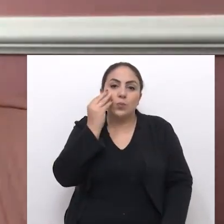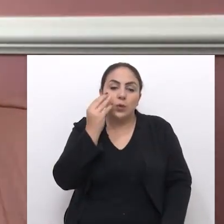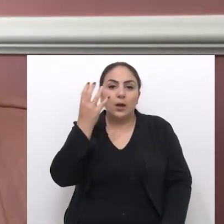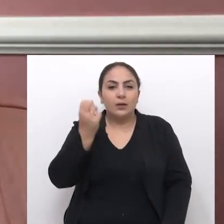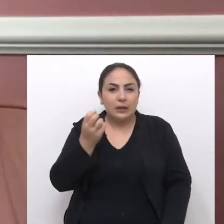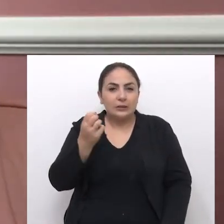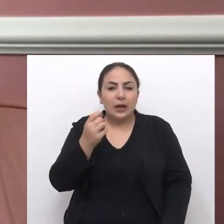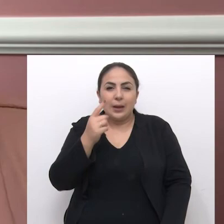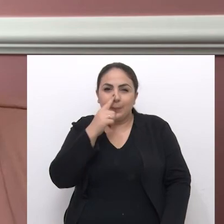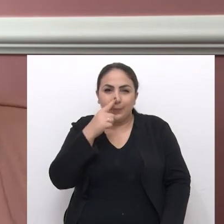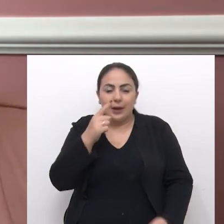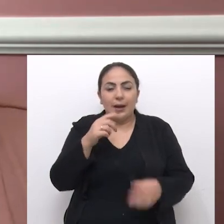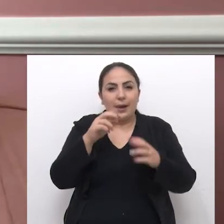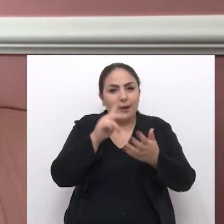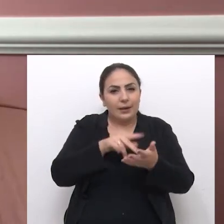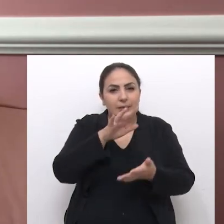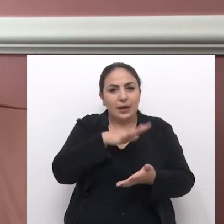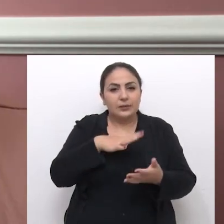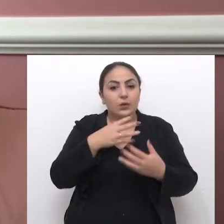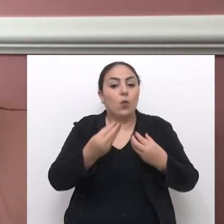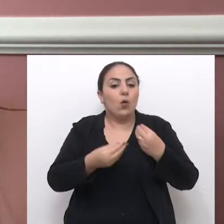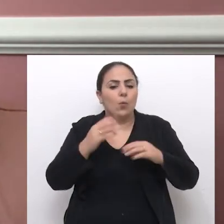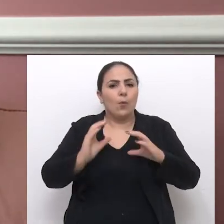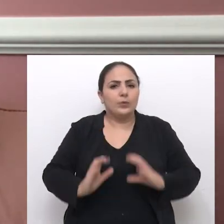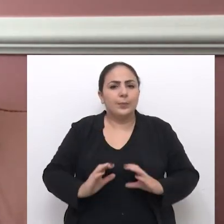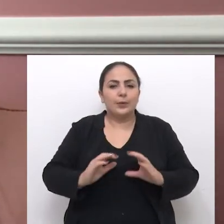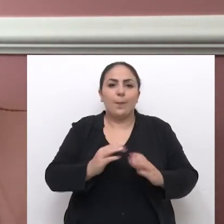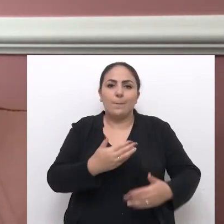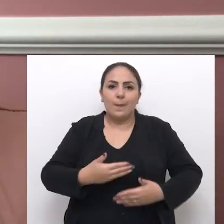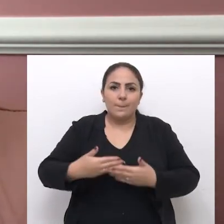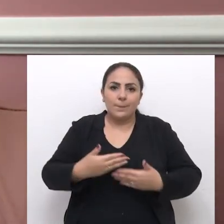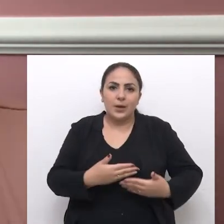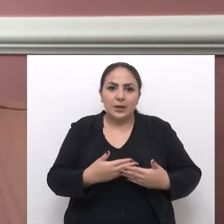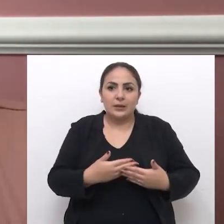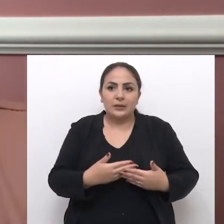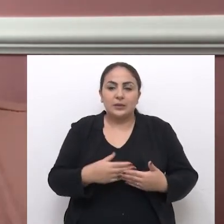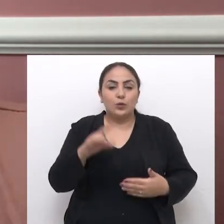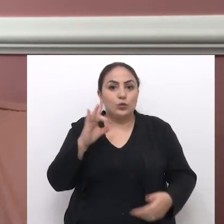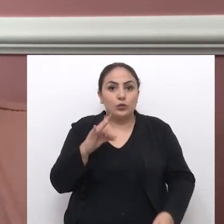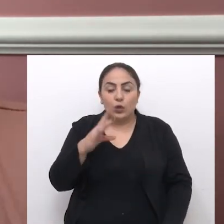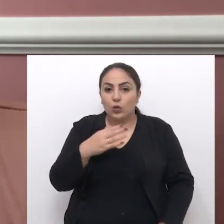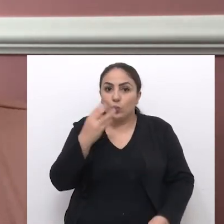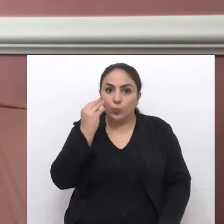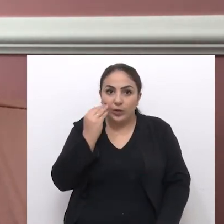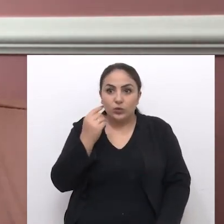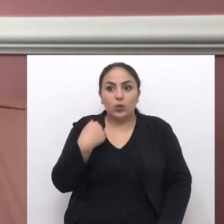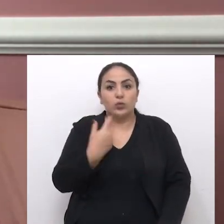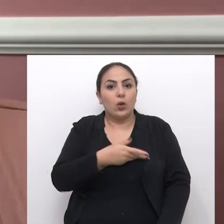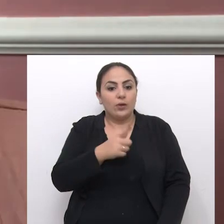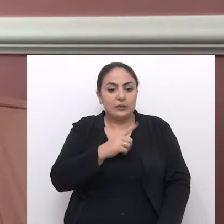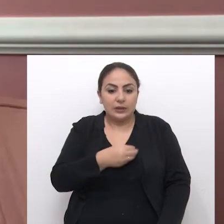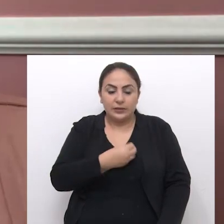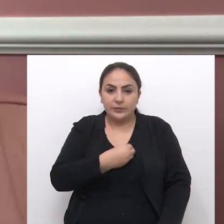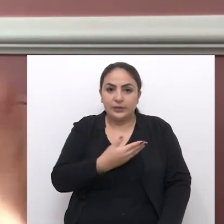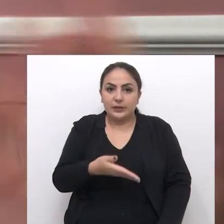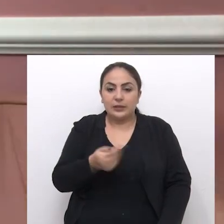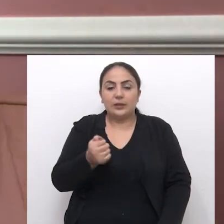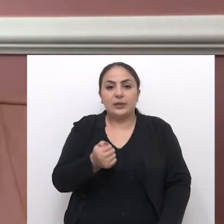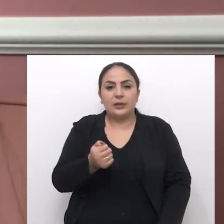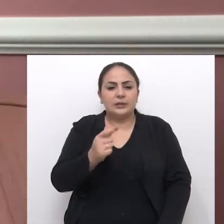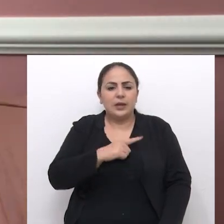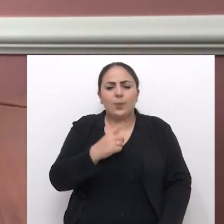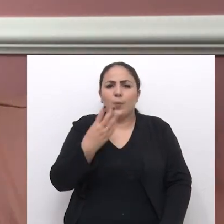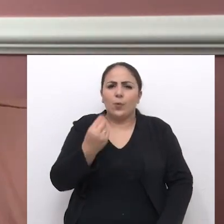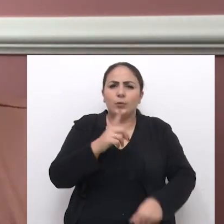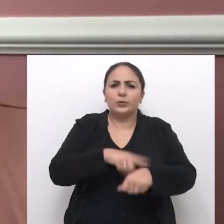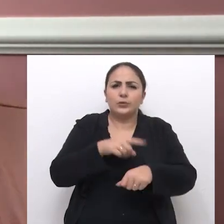amamentação real, o que esperar do comportamento do bebê, né, que mama só no peito, porque a gente tá aí